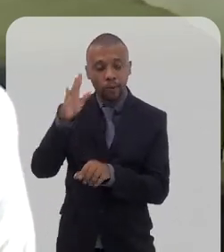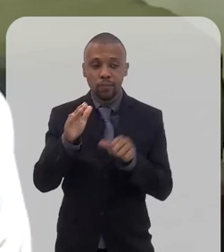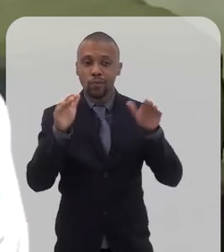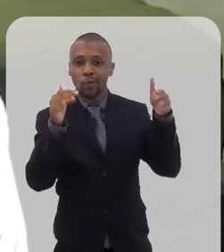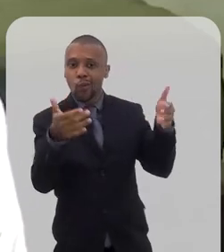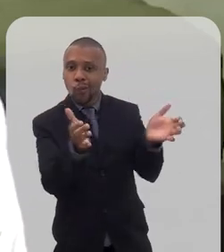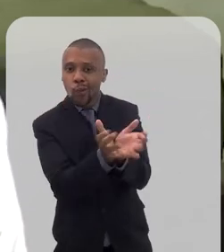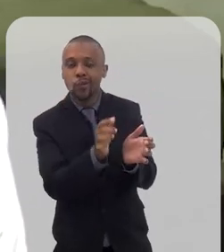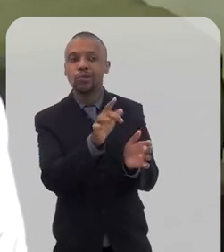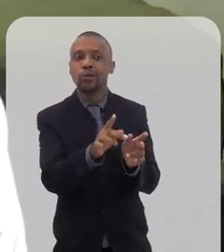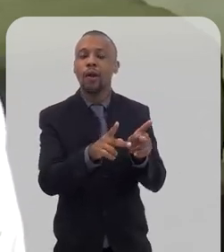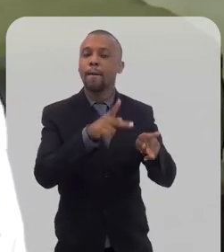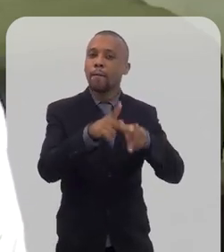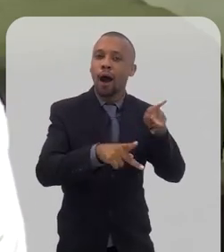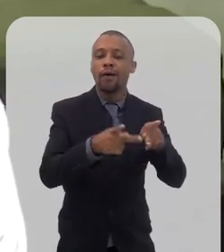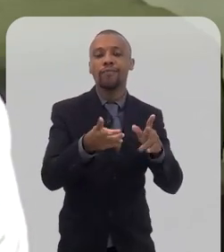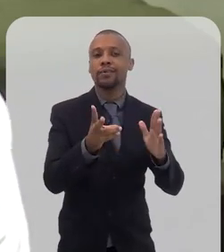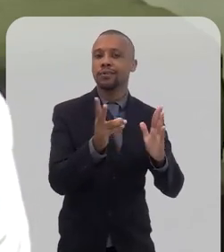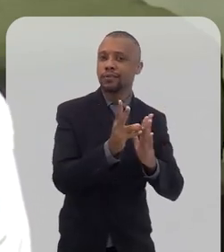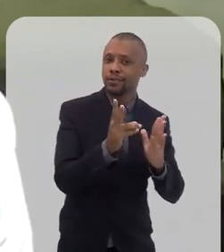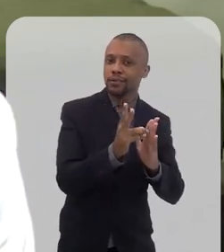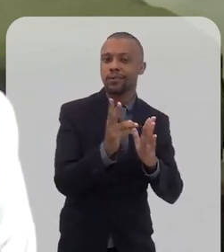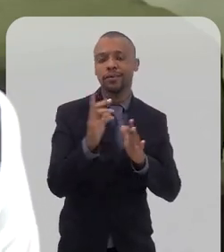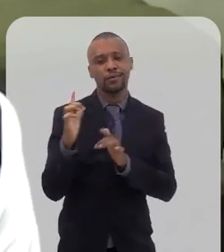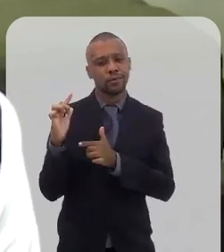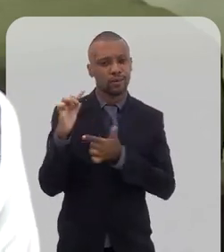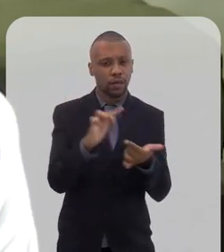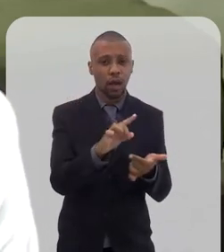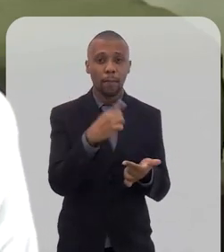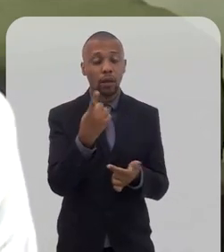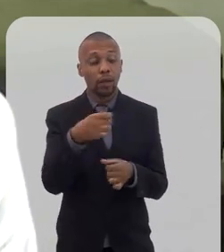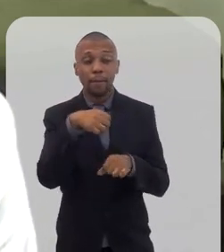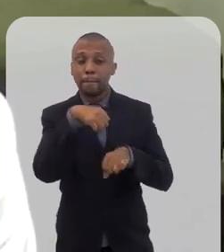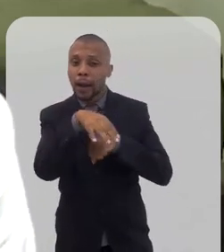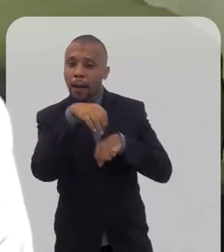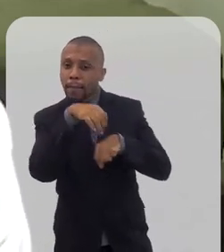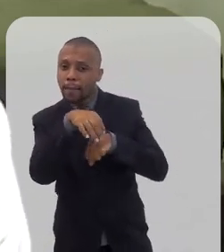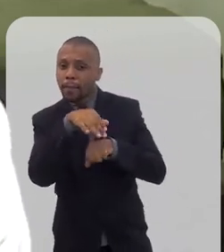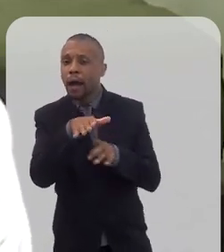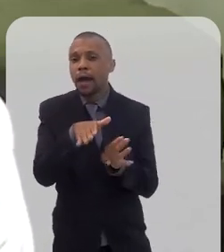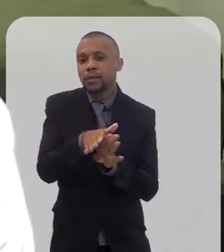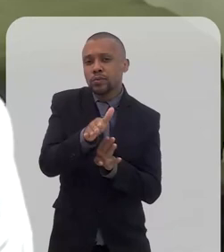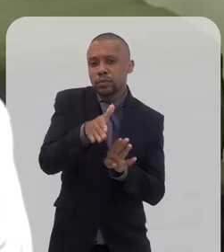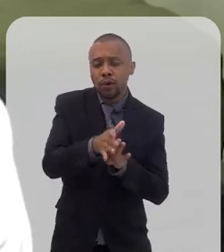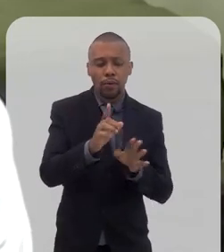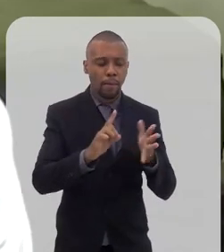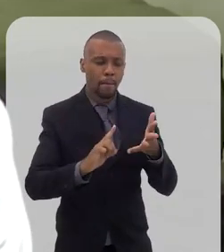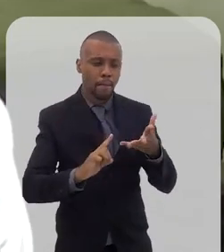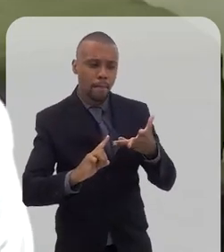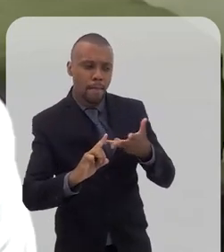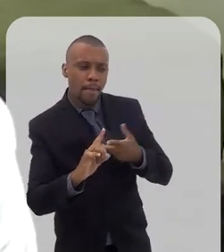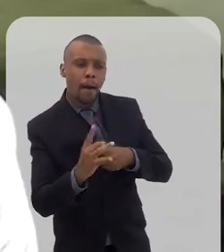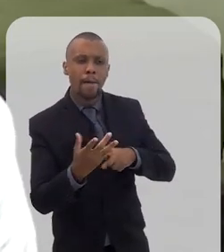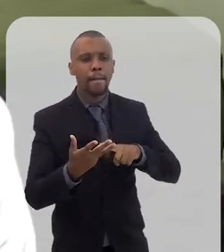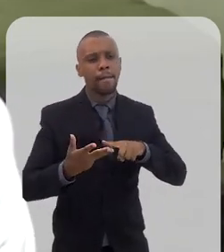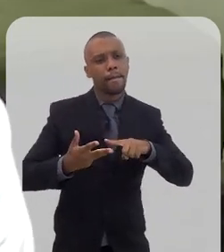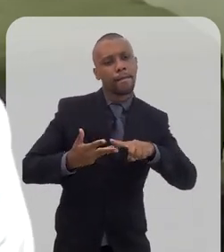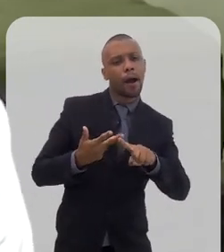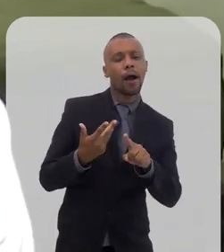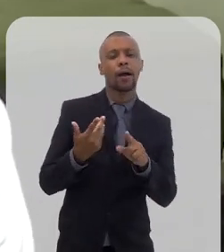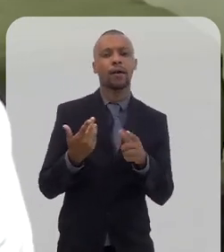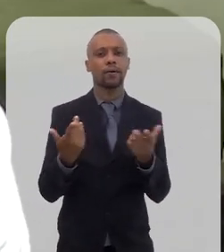Então, é um período, assim, curto que nós temos para passar para eles todas as instruções técnicas,